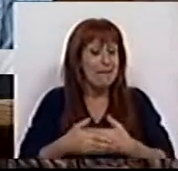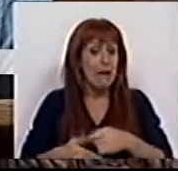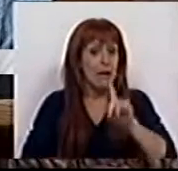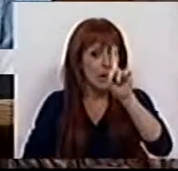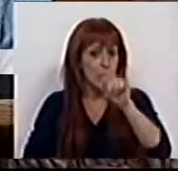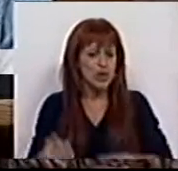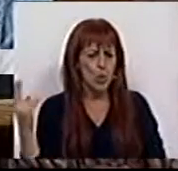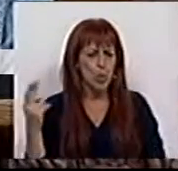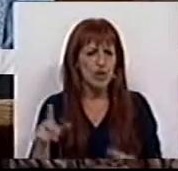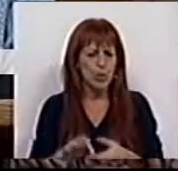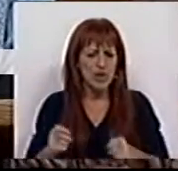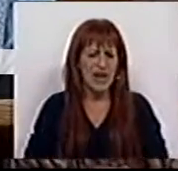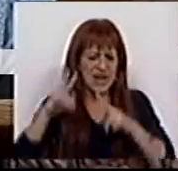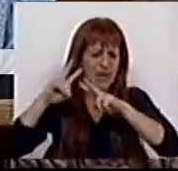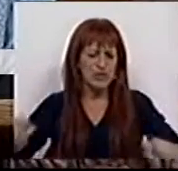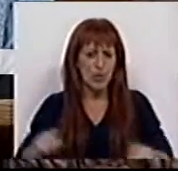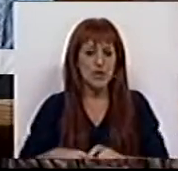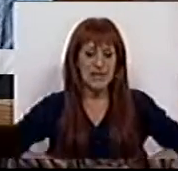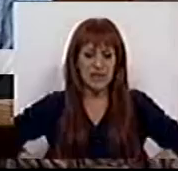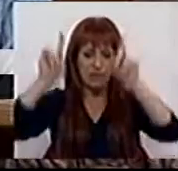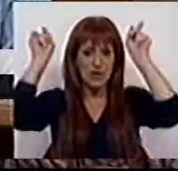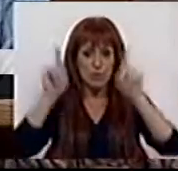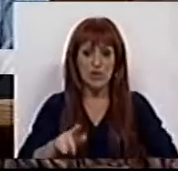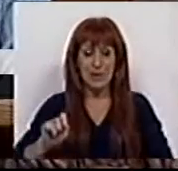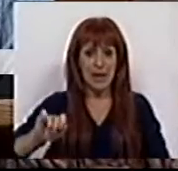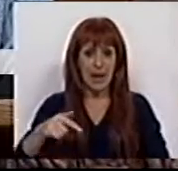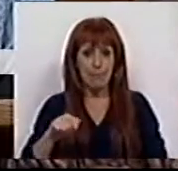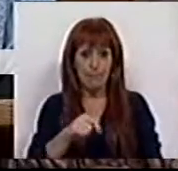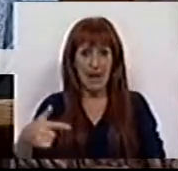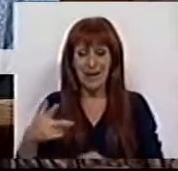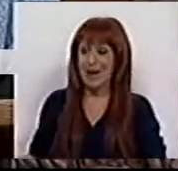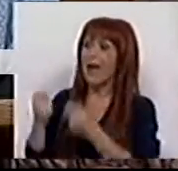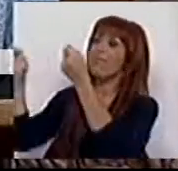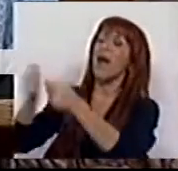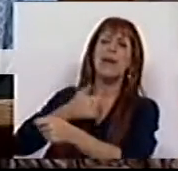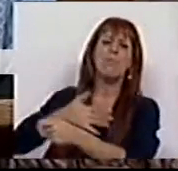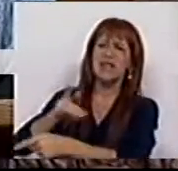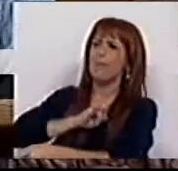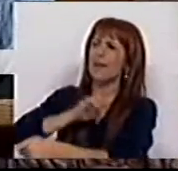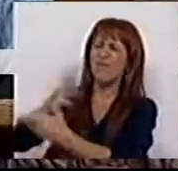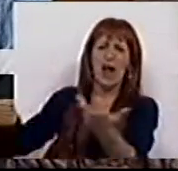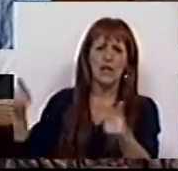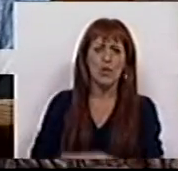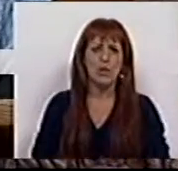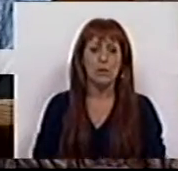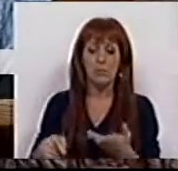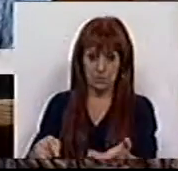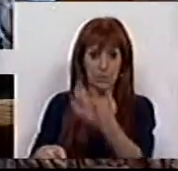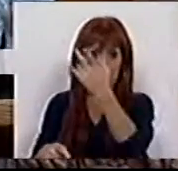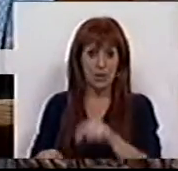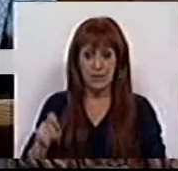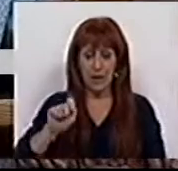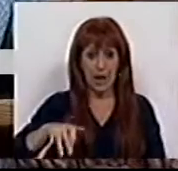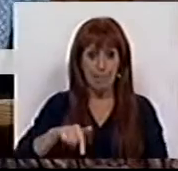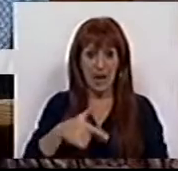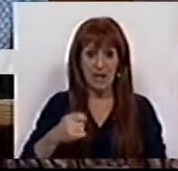liquidação da unidade de investigação e desenvolvimento da EMF entregue a uma empresa privada, a Nomad. A